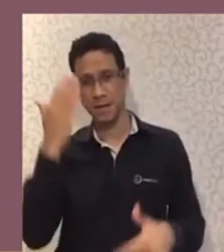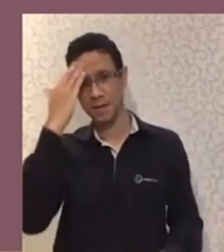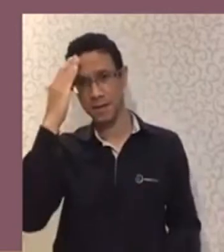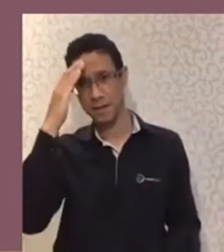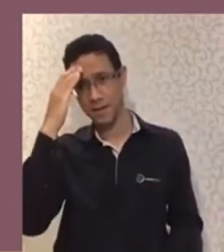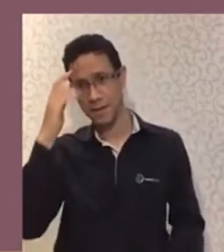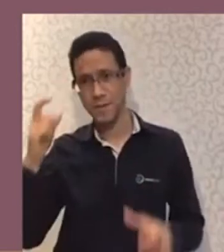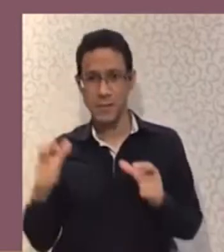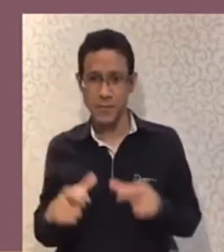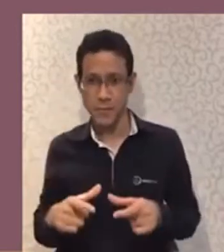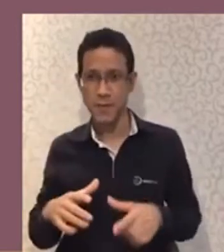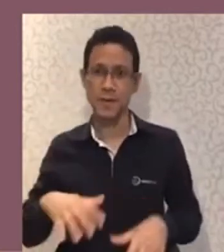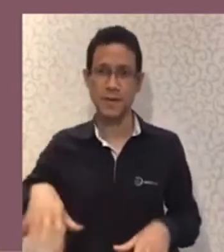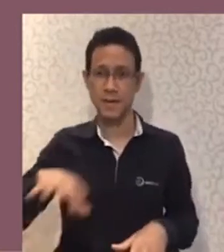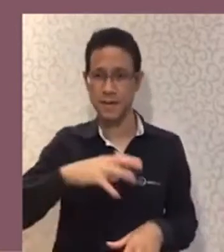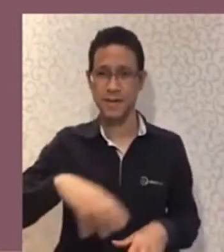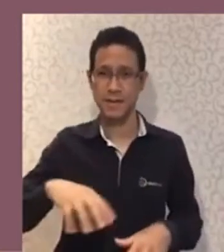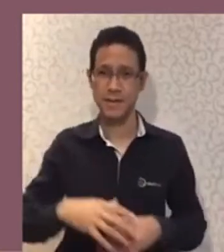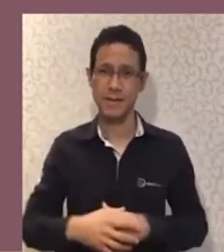território, área, território,